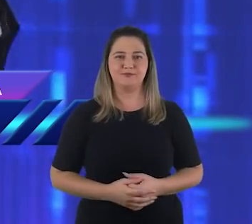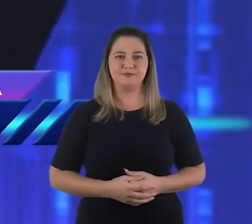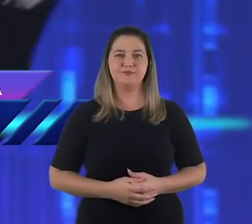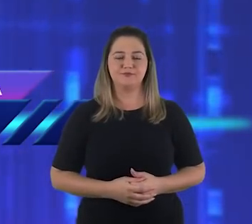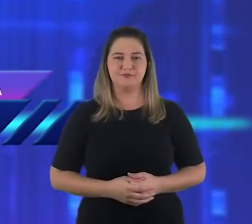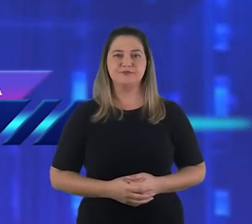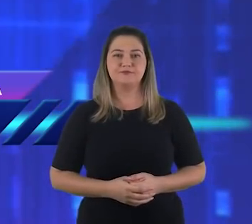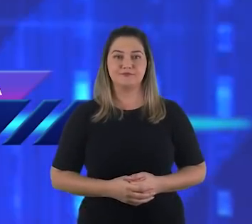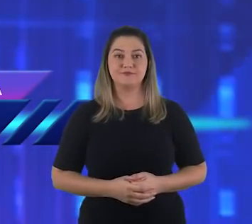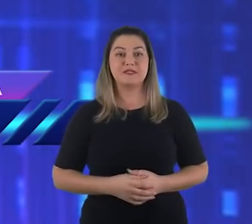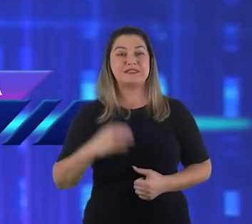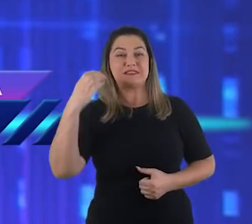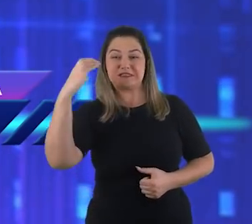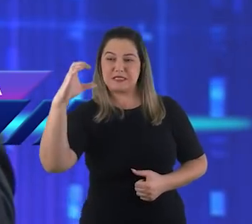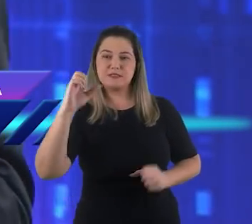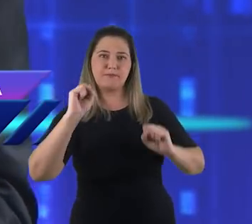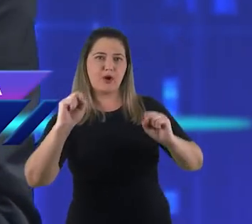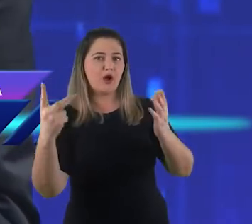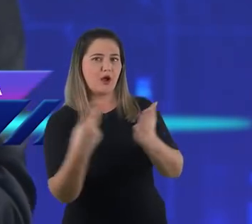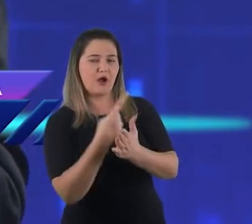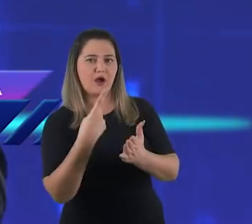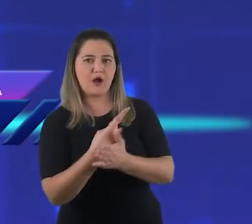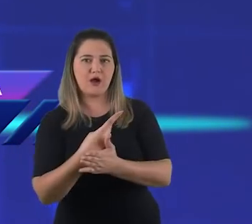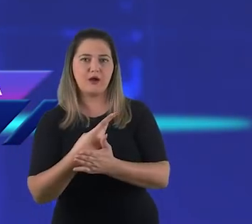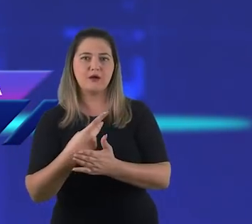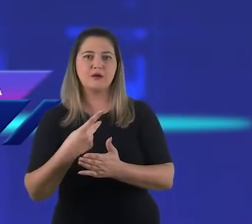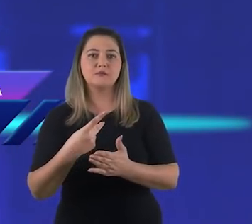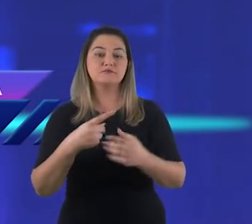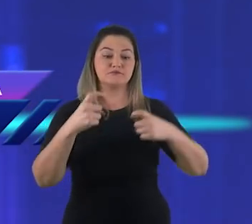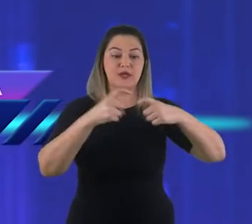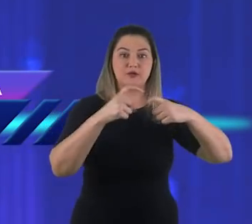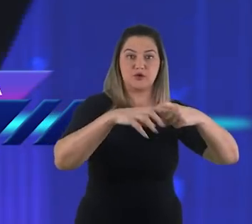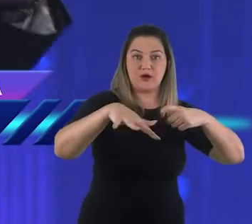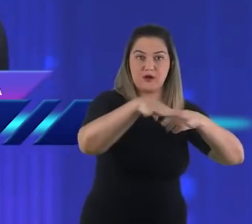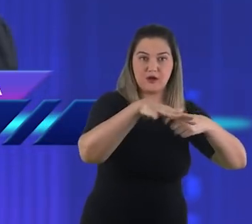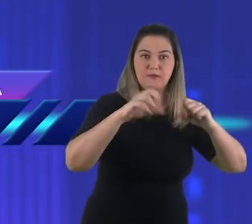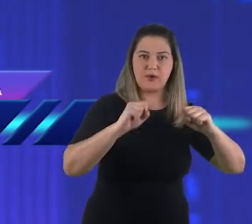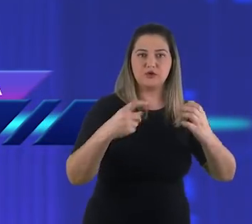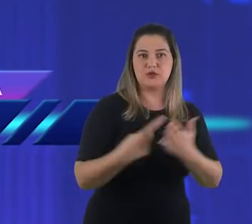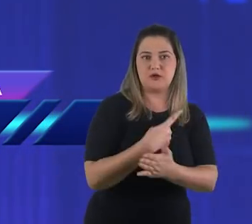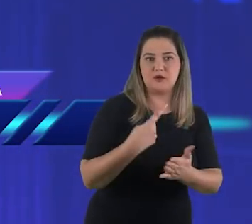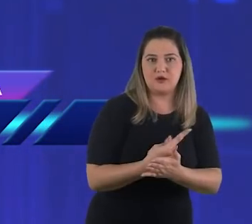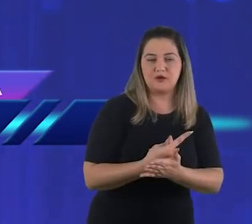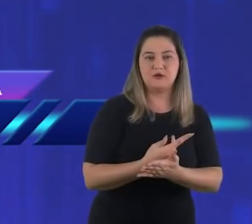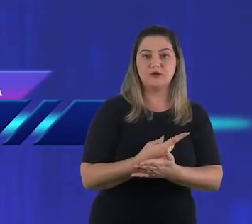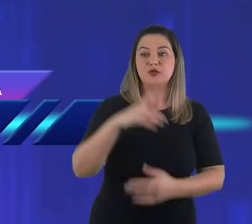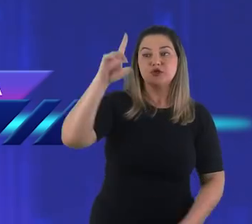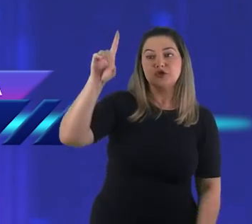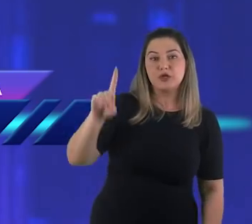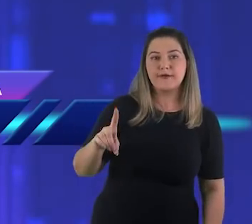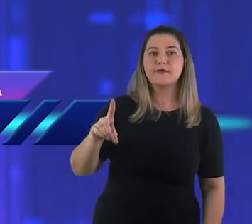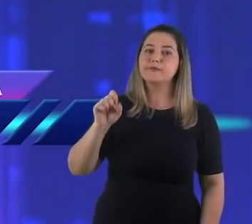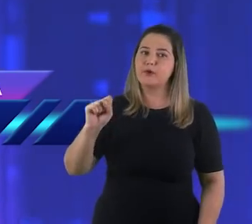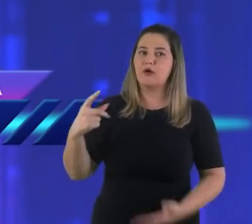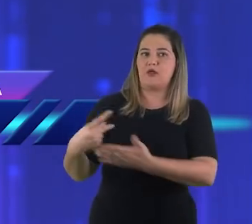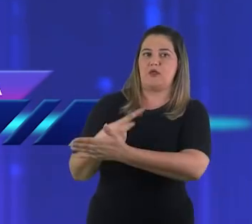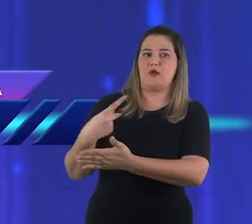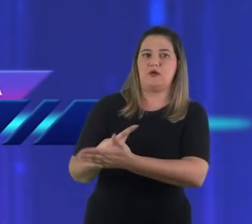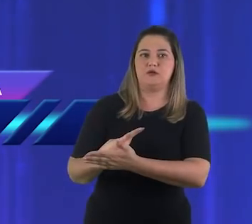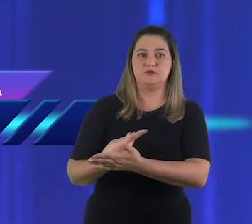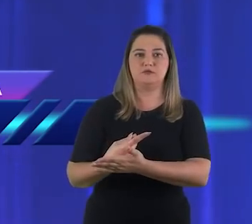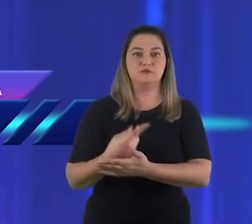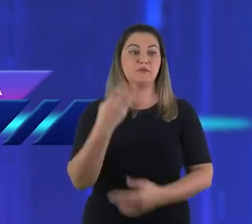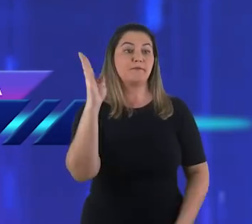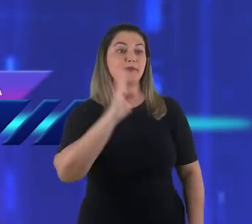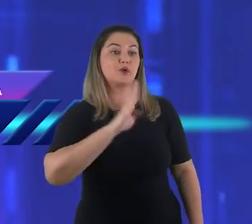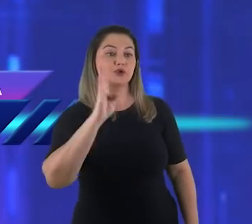A ciência pode se equivocar. A medicina pode se equivocar. O direito pode se equivocar. A biologia